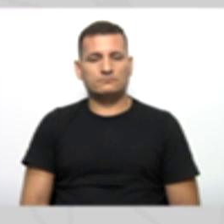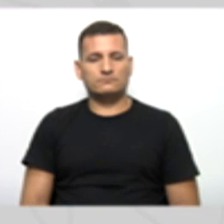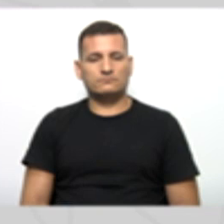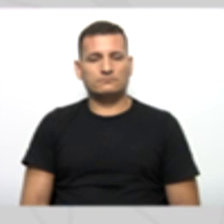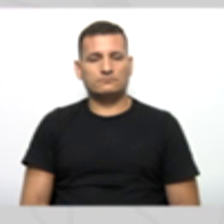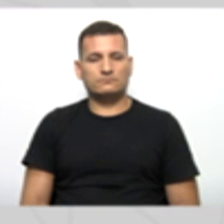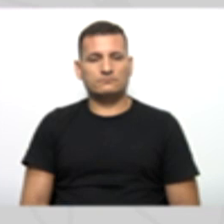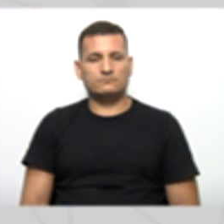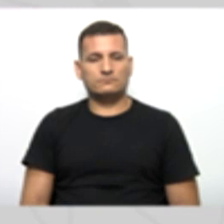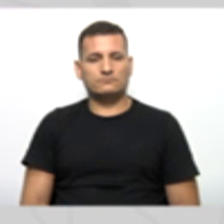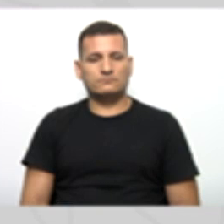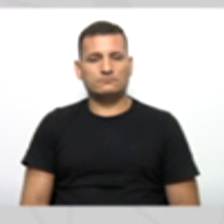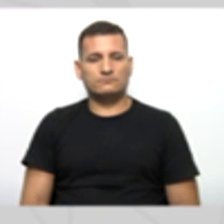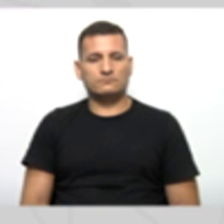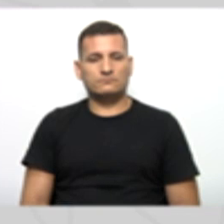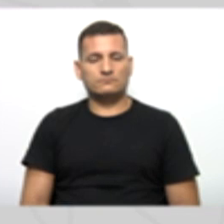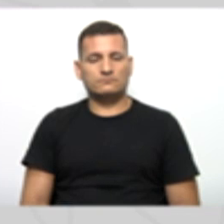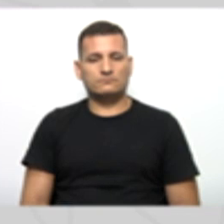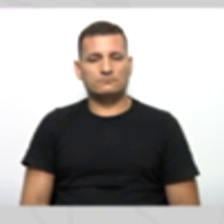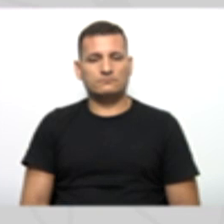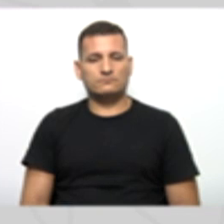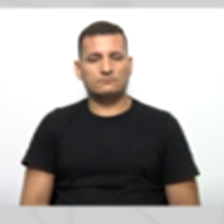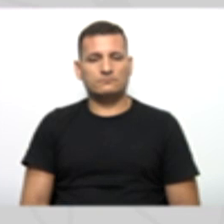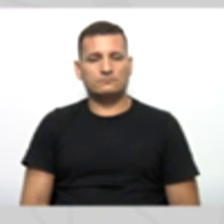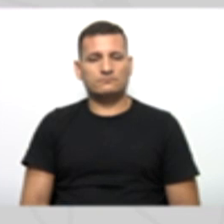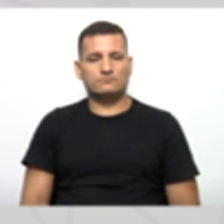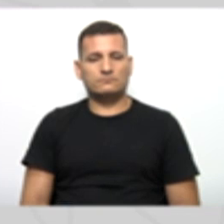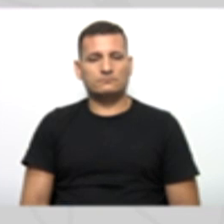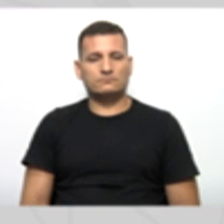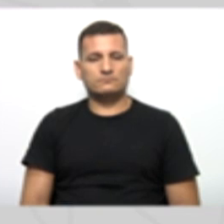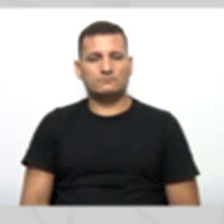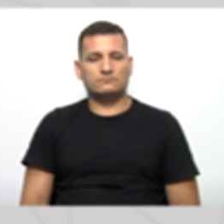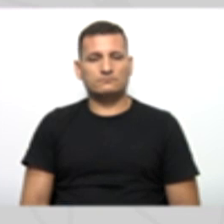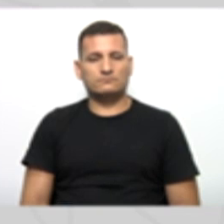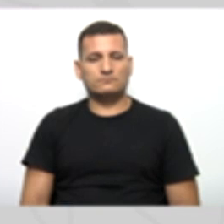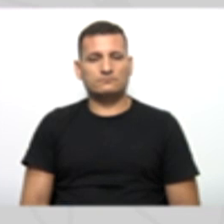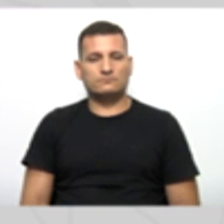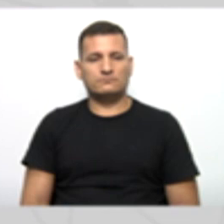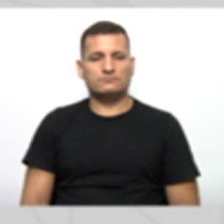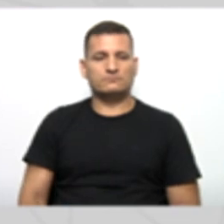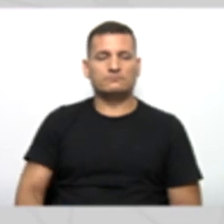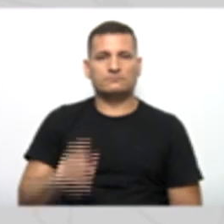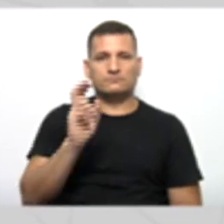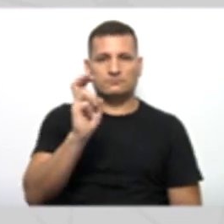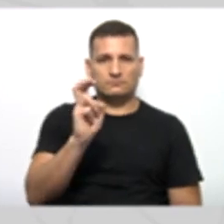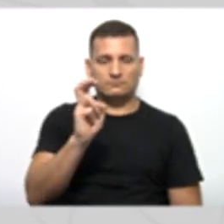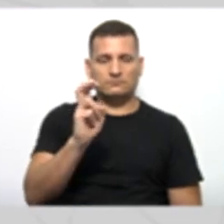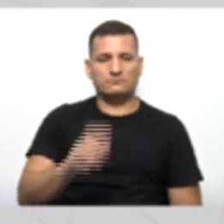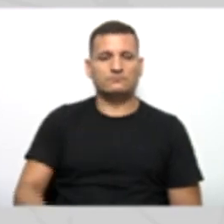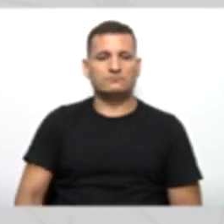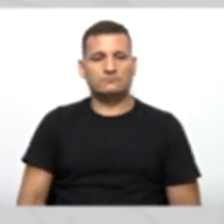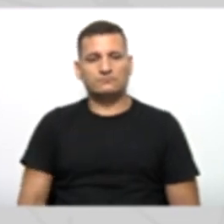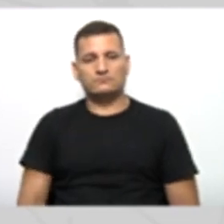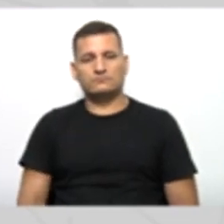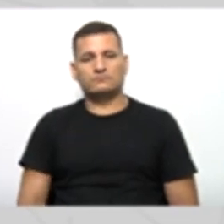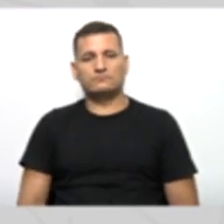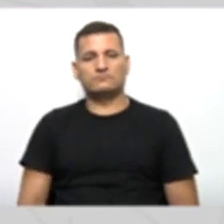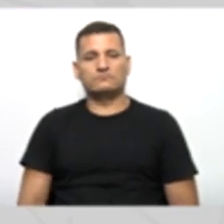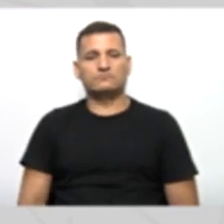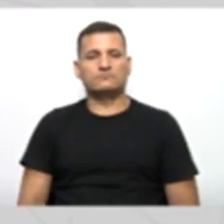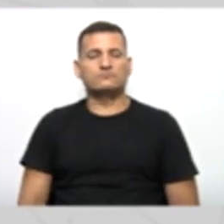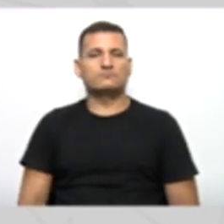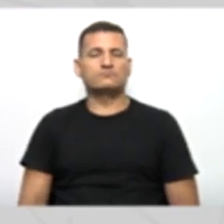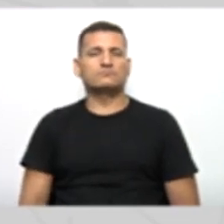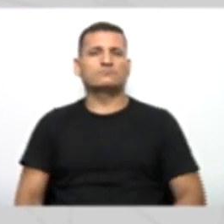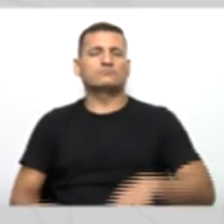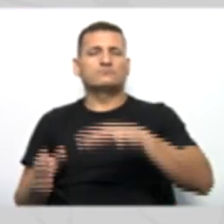certo? Que vocês aí, eu acho que tem uma pegadinha nessa questão. A 5. Qual coisa do mundo real